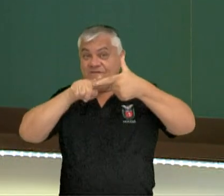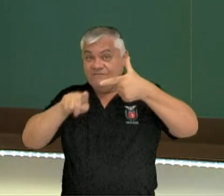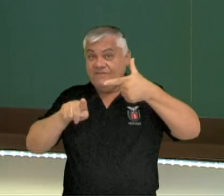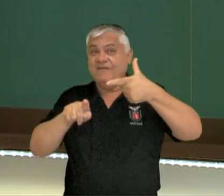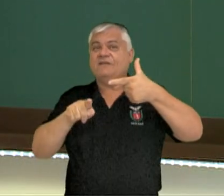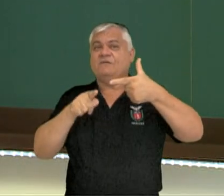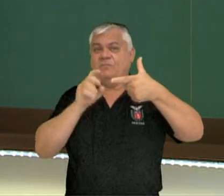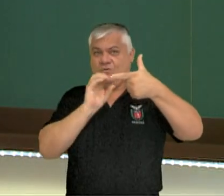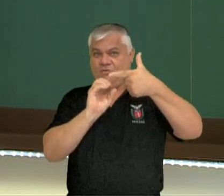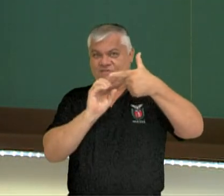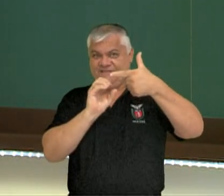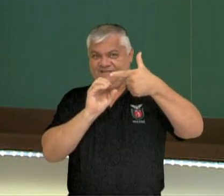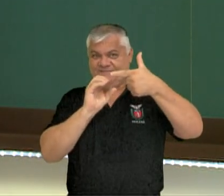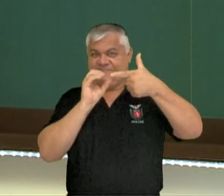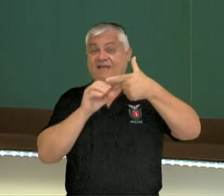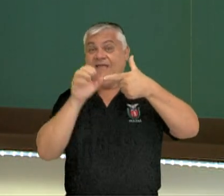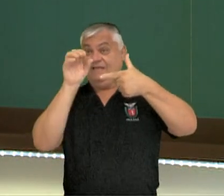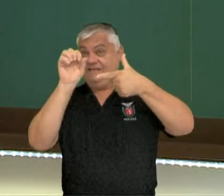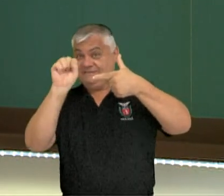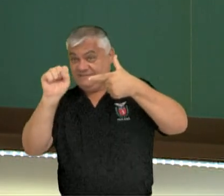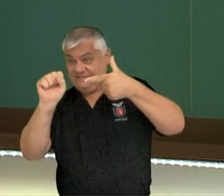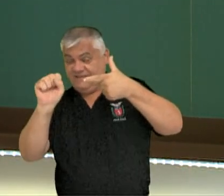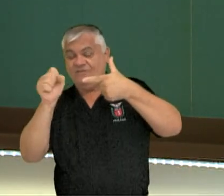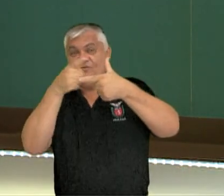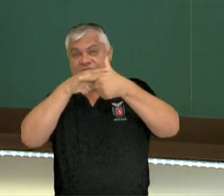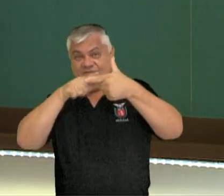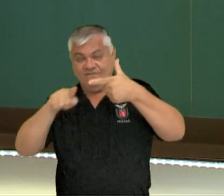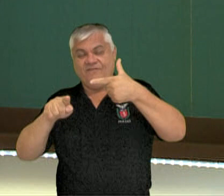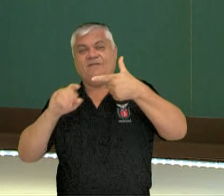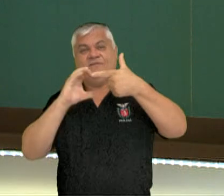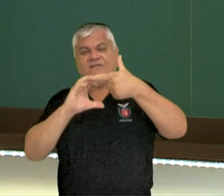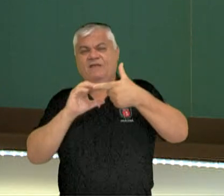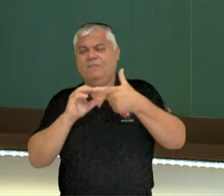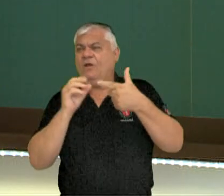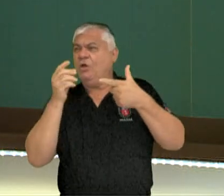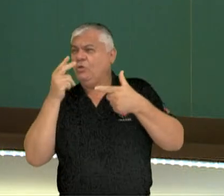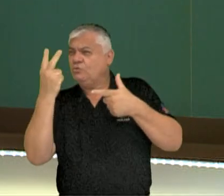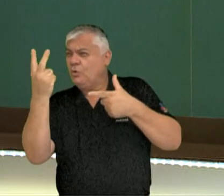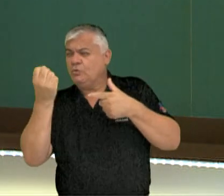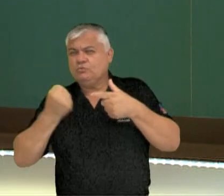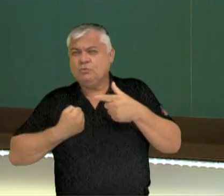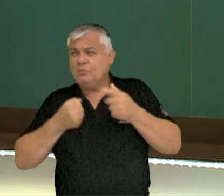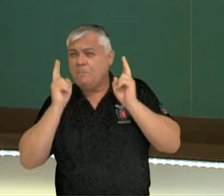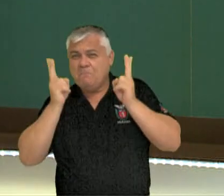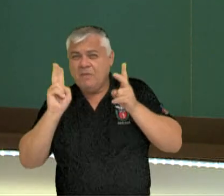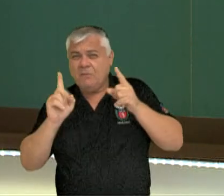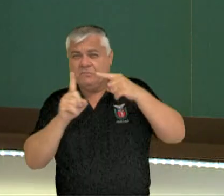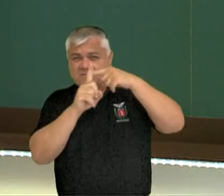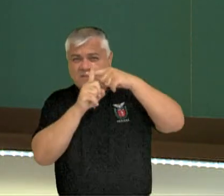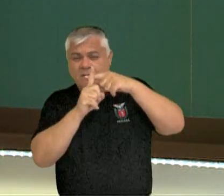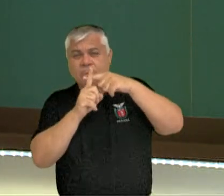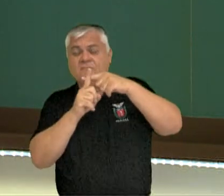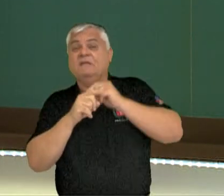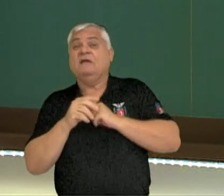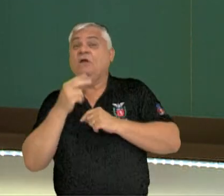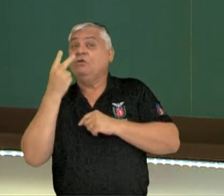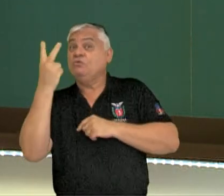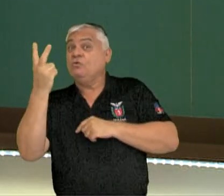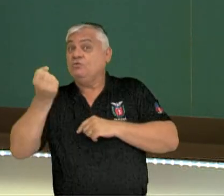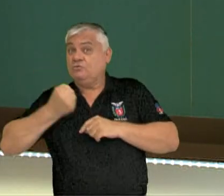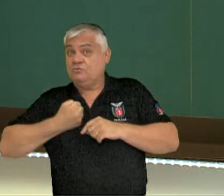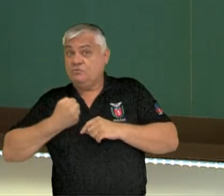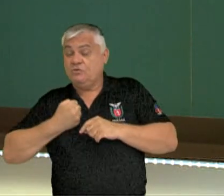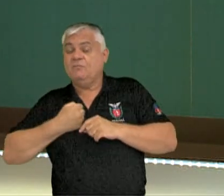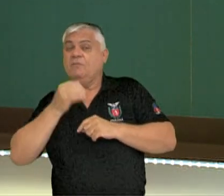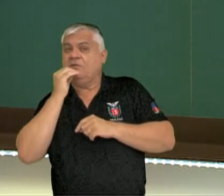seu cosseno. Então, se você dividir dois números com o mesmo sinal, o resultado é positivo. Se você dividir dois